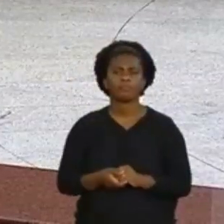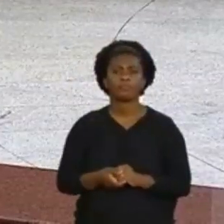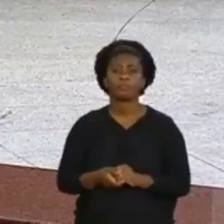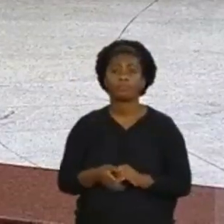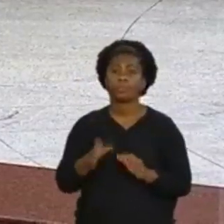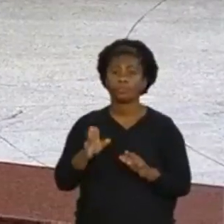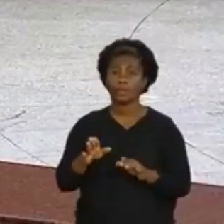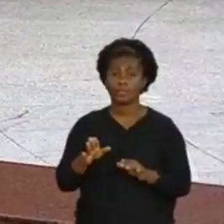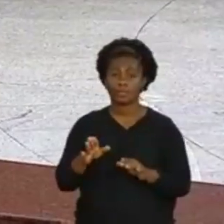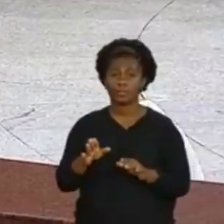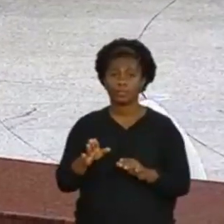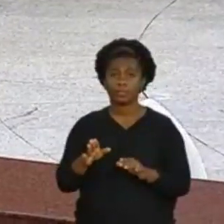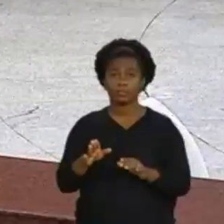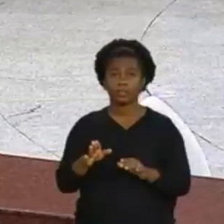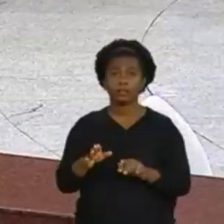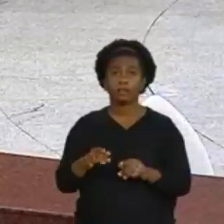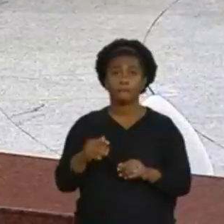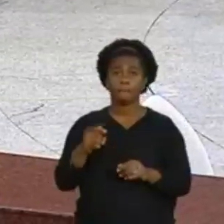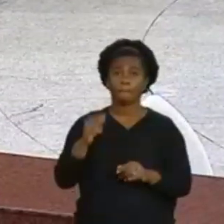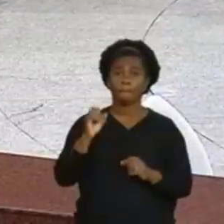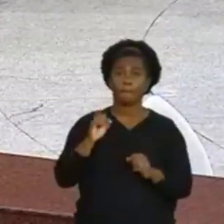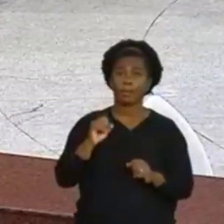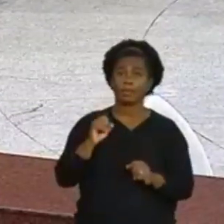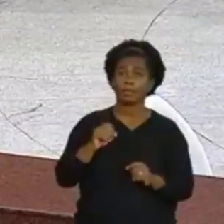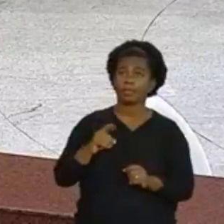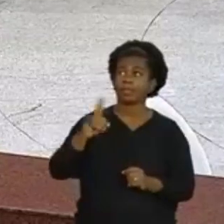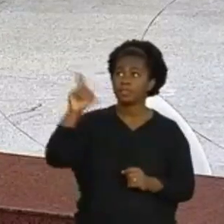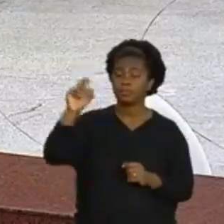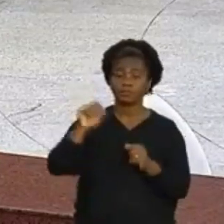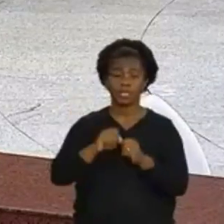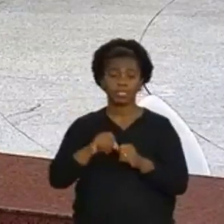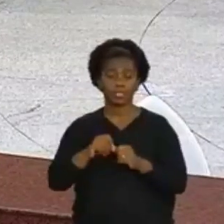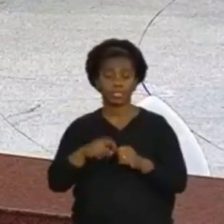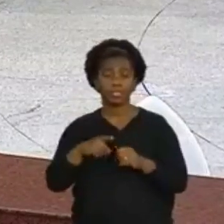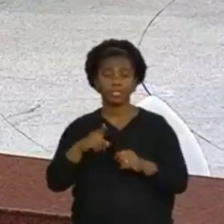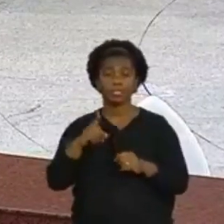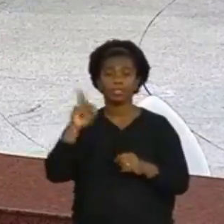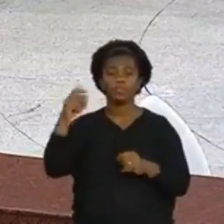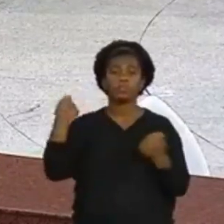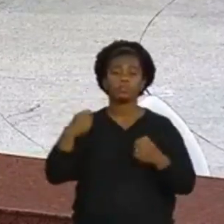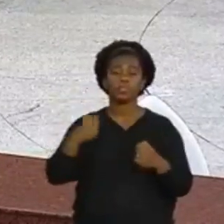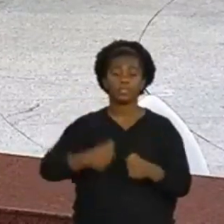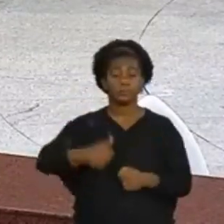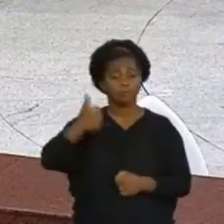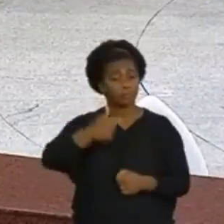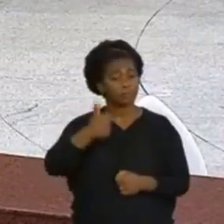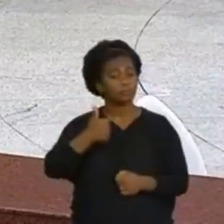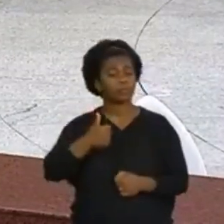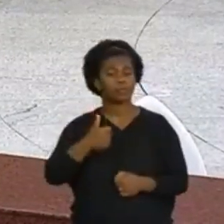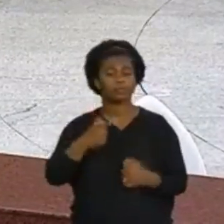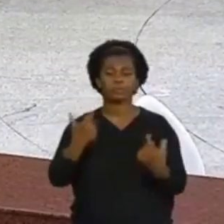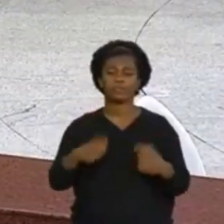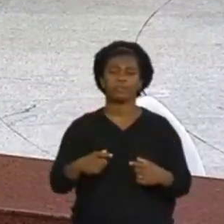Mas para eu fazer, eu só posso fazer se eu estiver em que lugar? Antes de tudo, antes de todos.